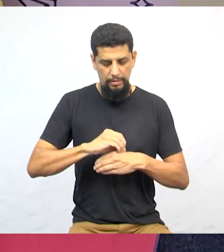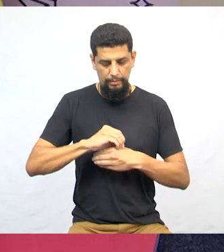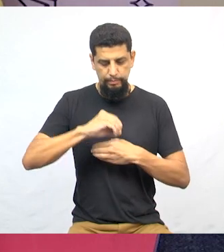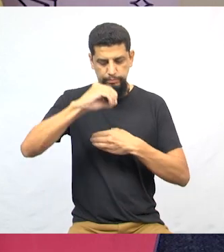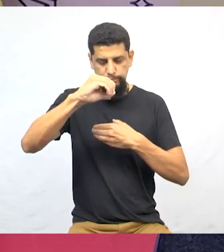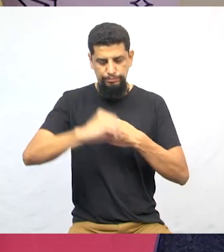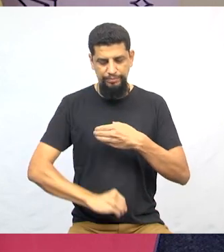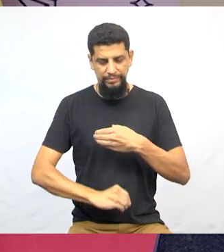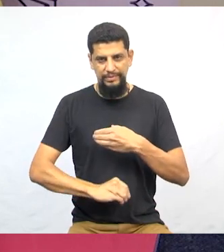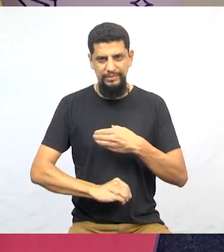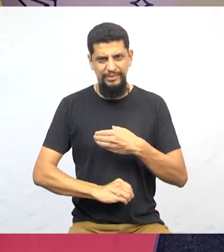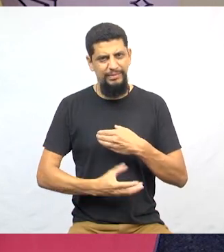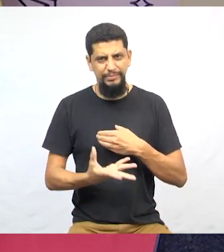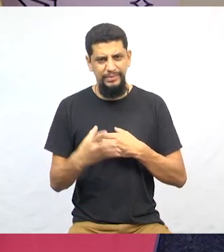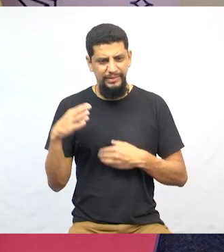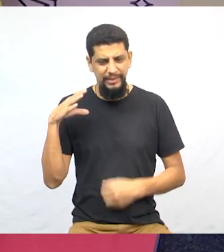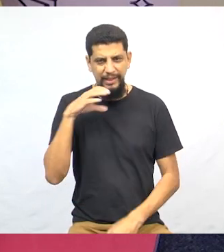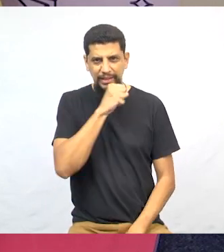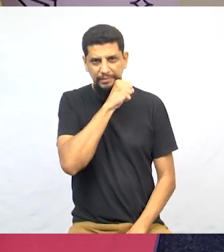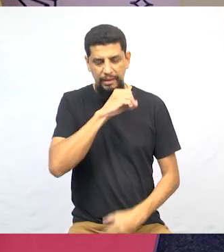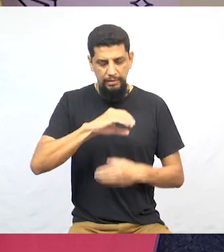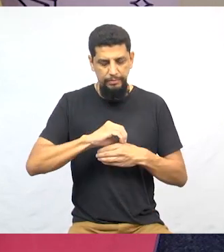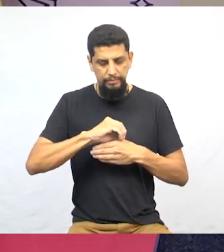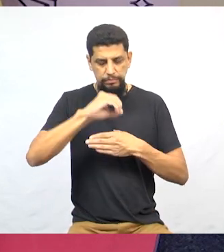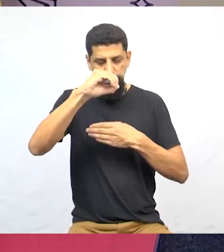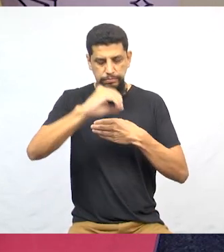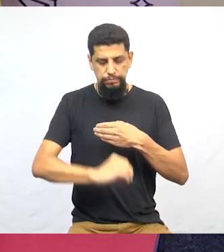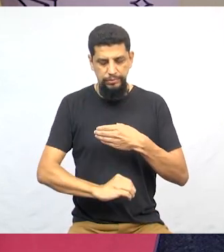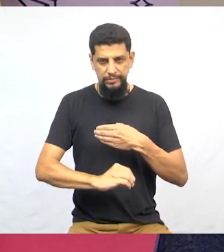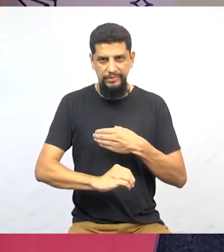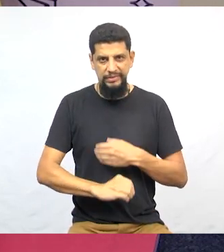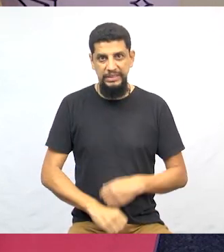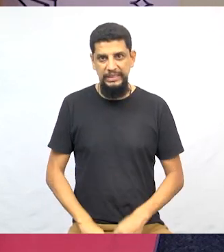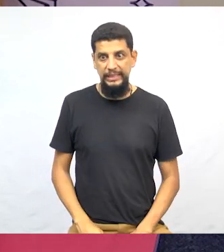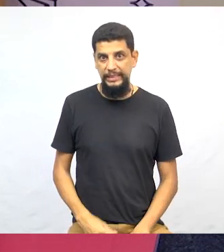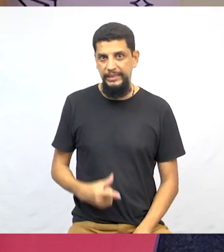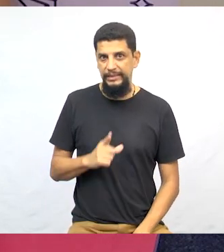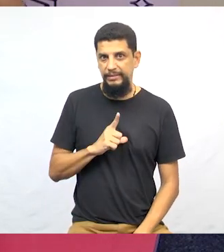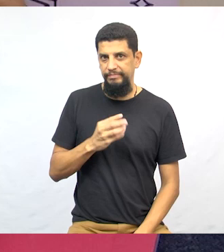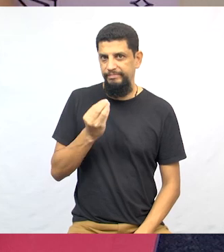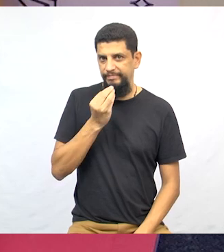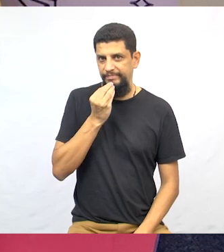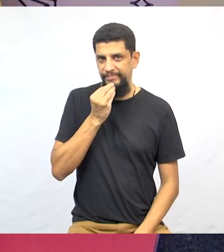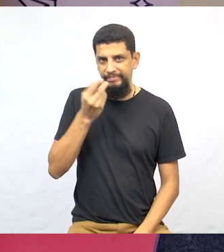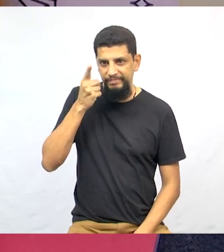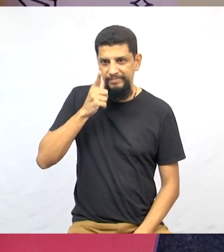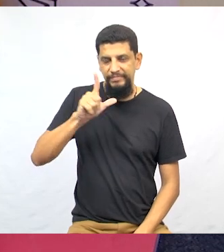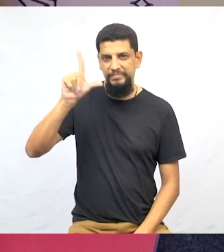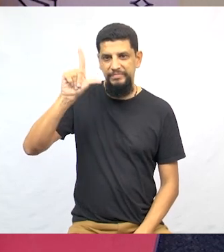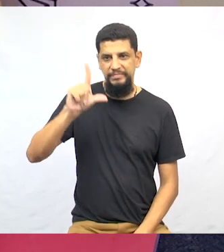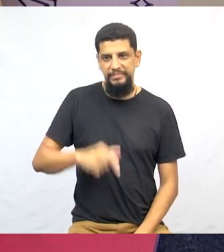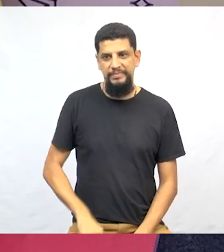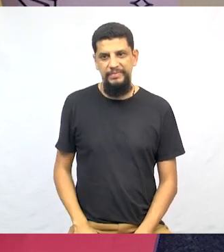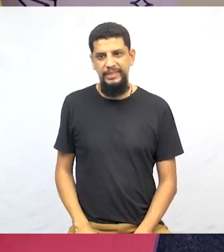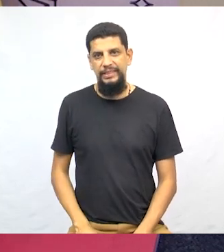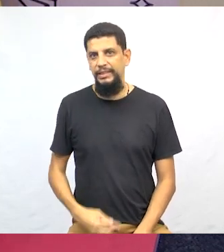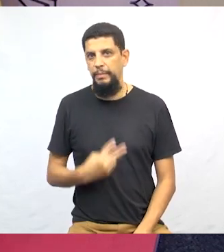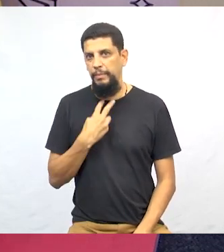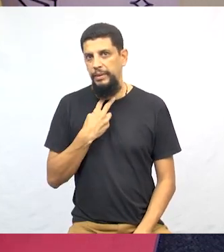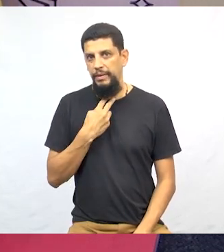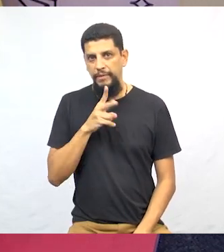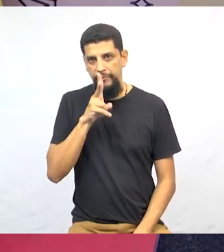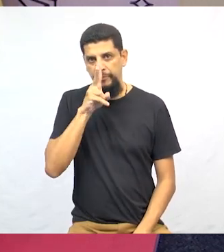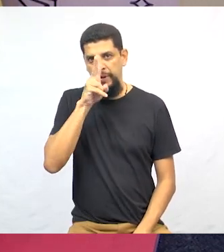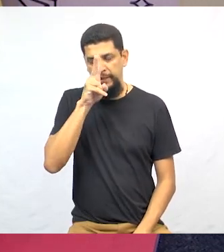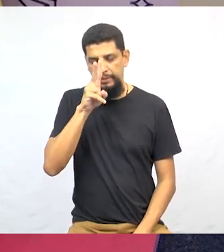Ah, caiu! Foi muito rápido e caiu. Olha, já estou com chances de ganhar. A gente já viu que não pode